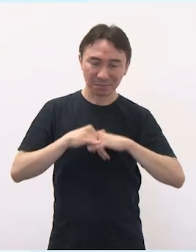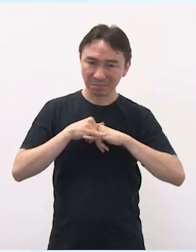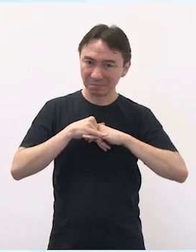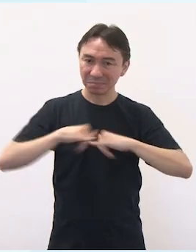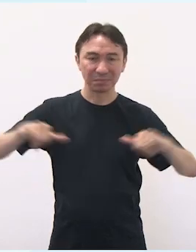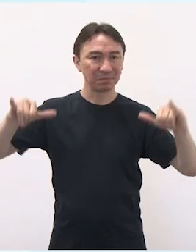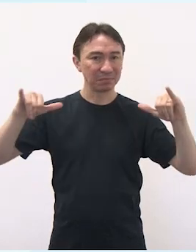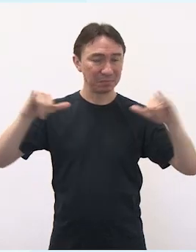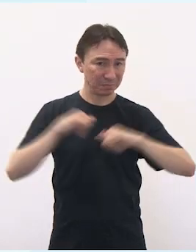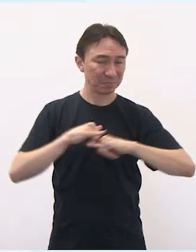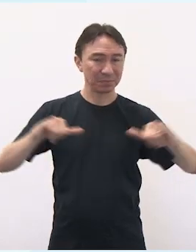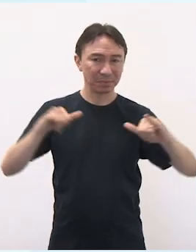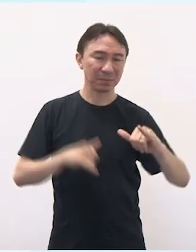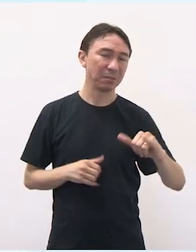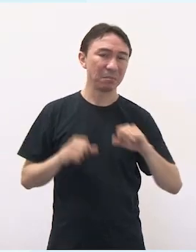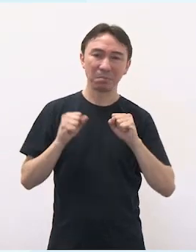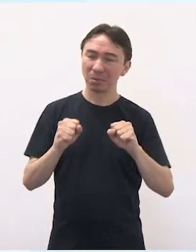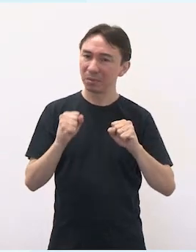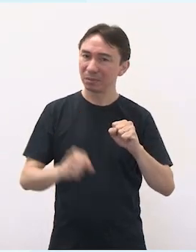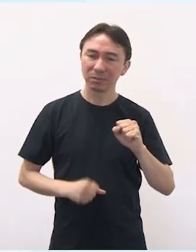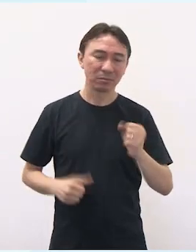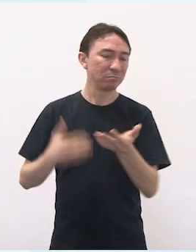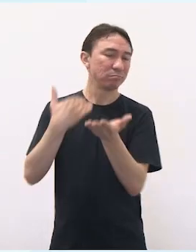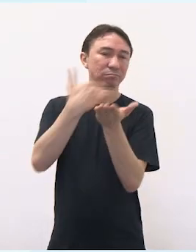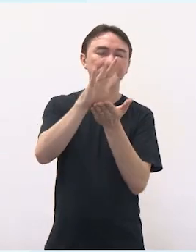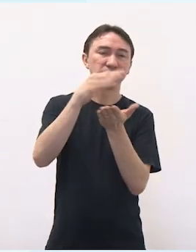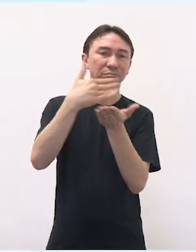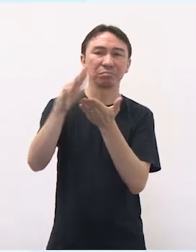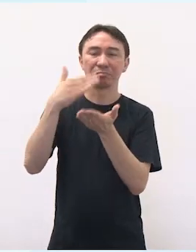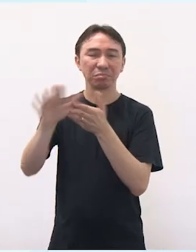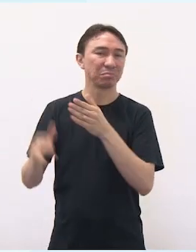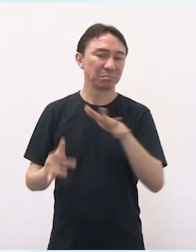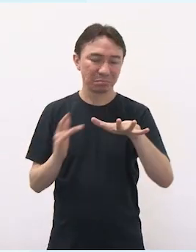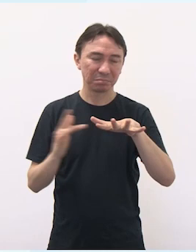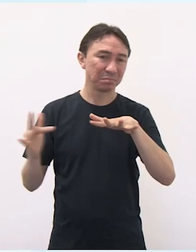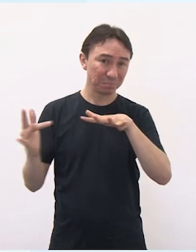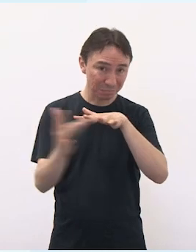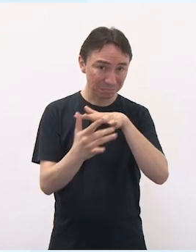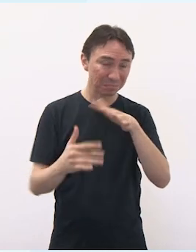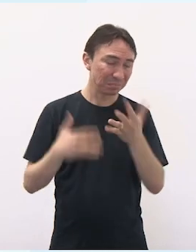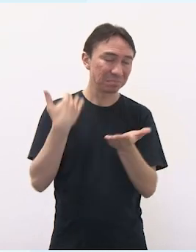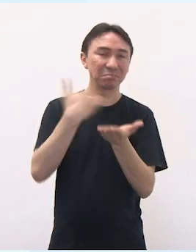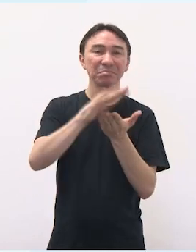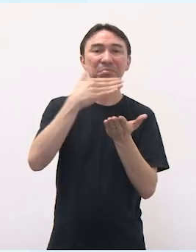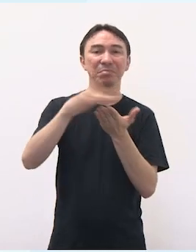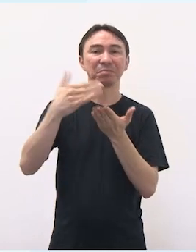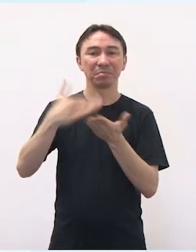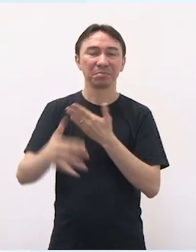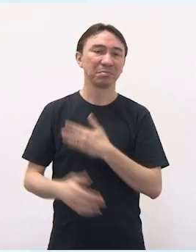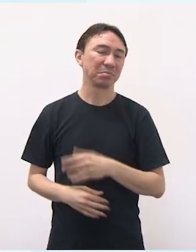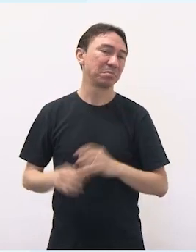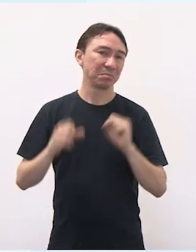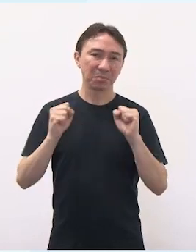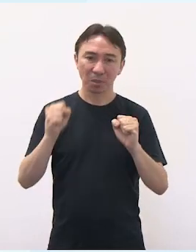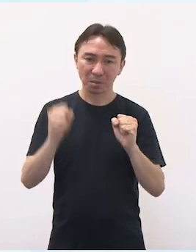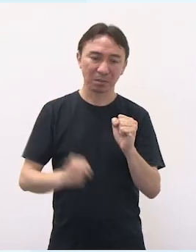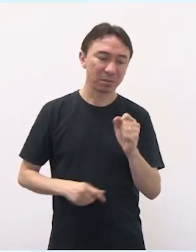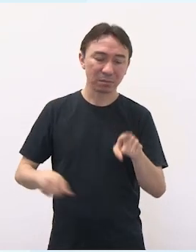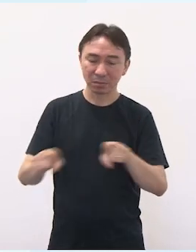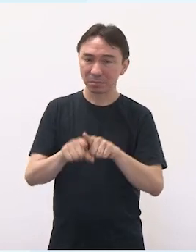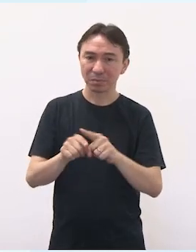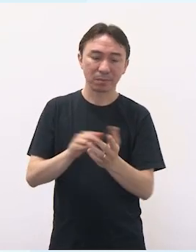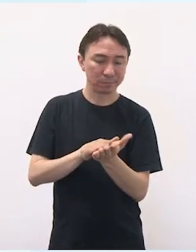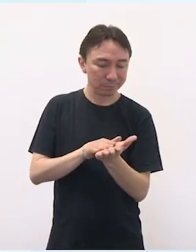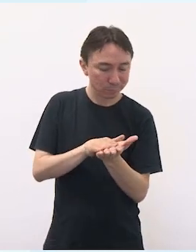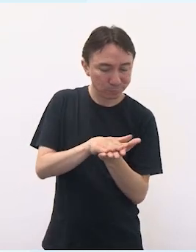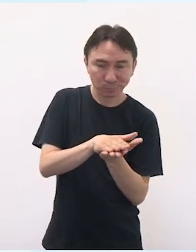podem ser enviadas pelas redes sociais, podem ser, se for o caso, se fizer sentido, impressas para ser colocada nos